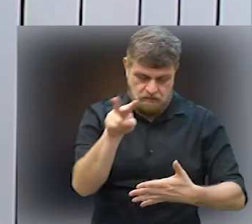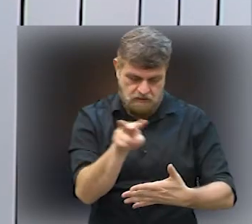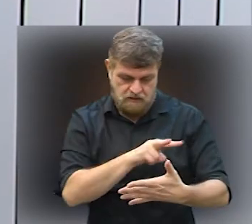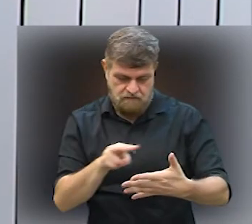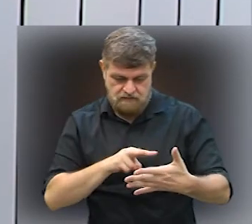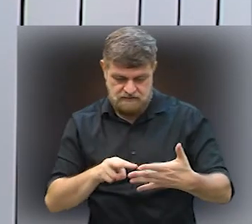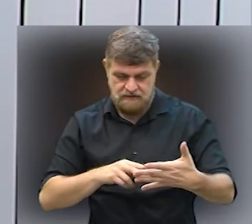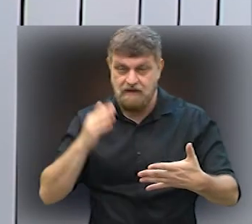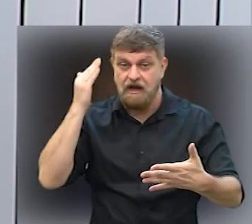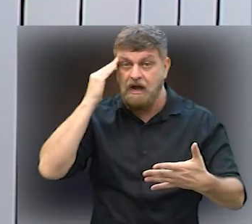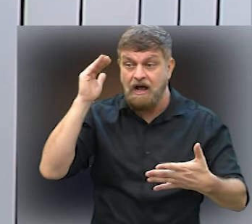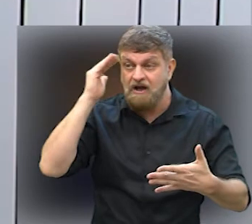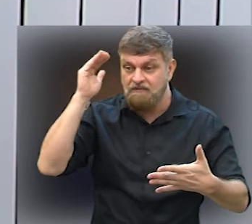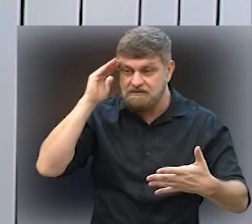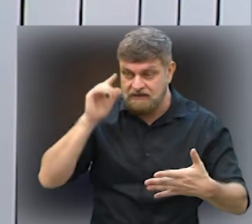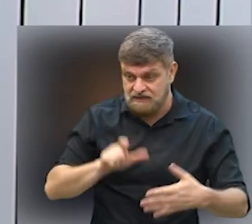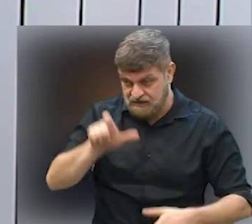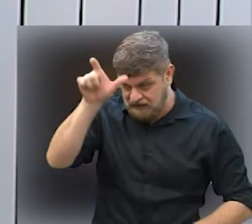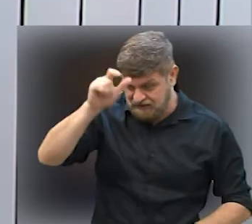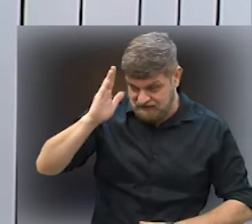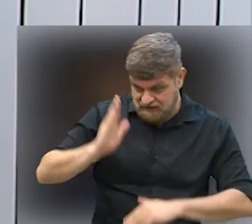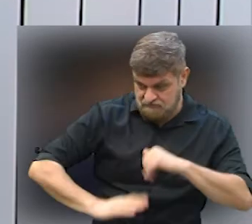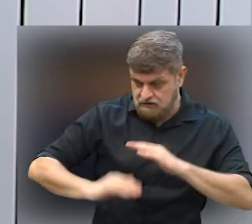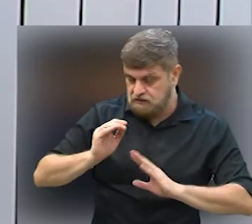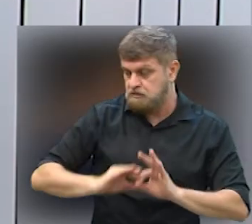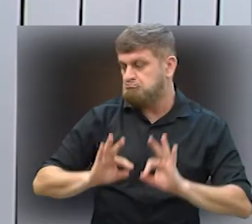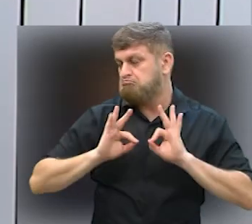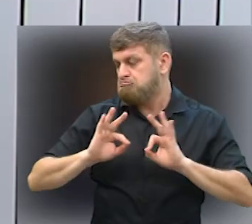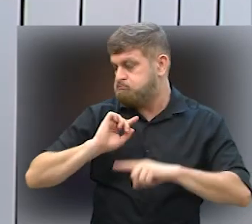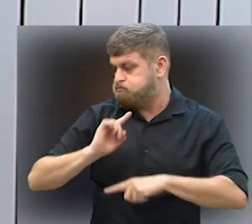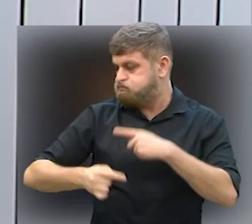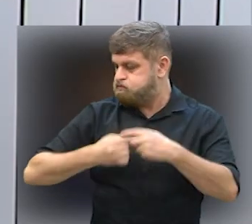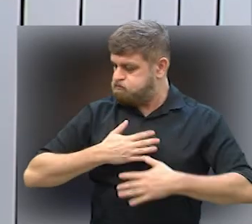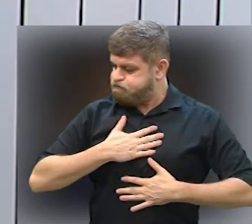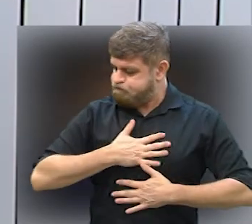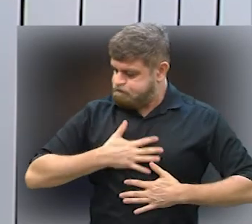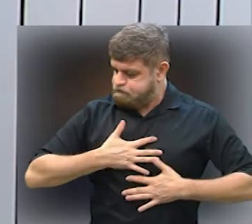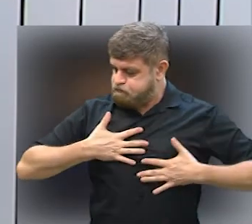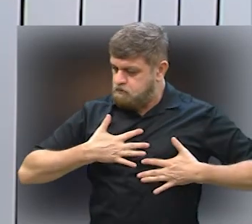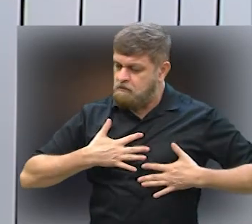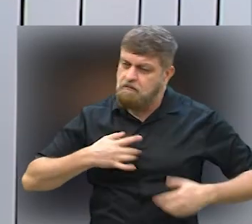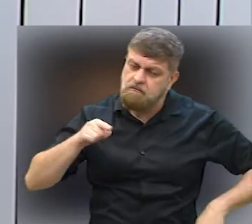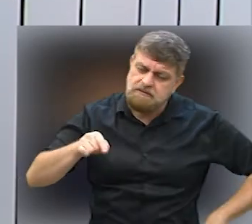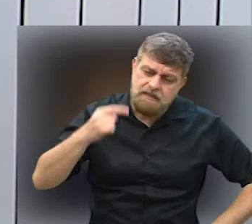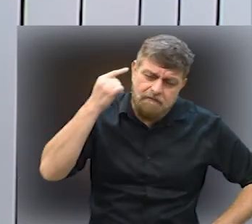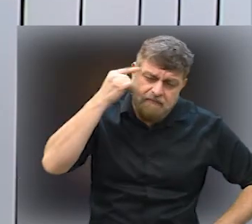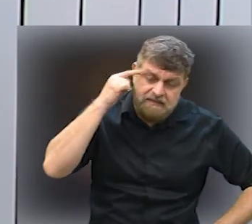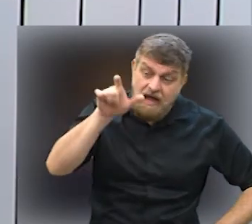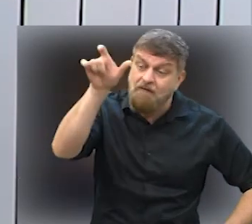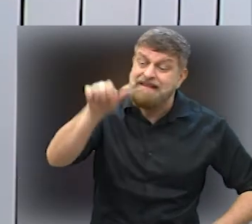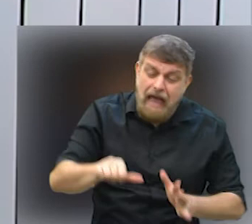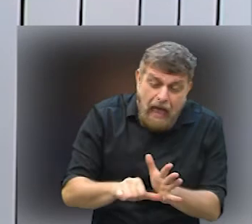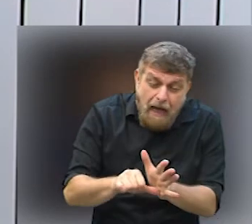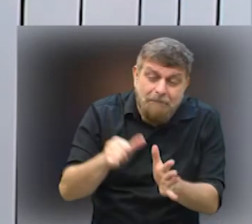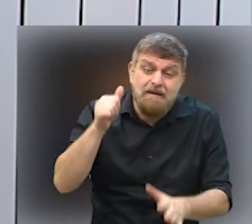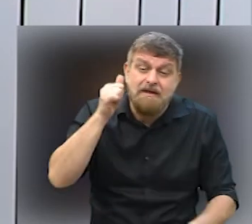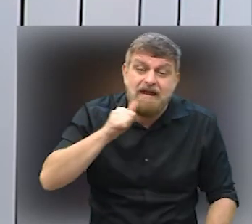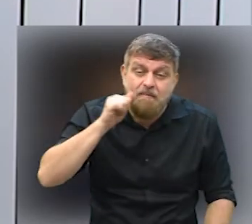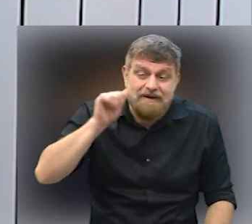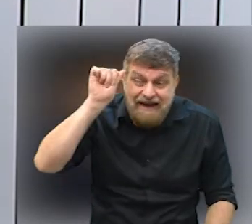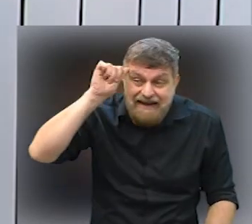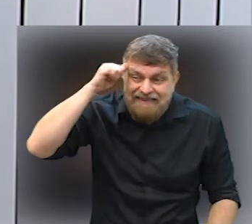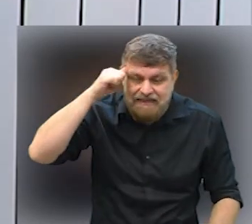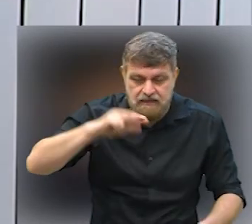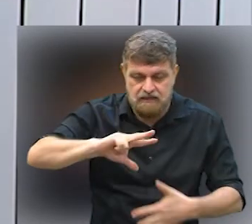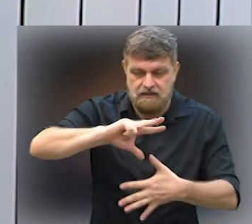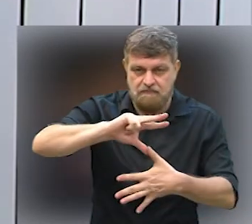você tem entendimento da grandeza do seu feito? O que passa pela sua cabeça ser a primeira mulher negra da América